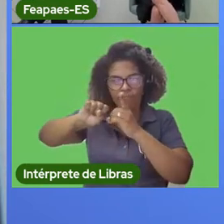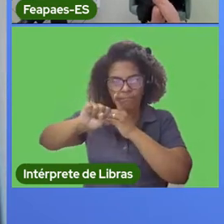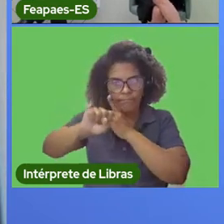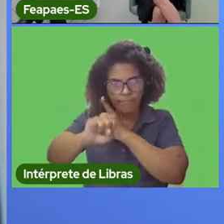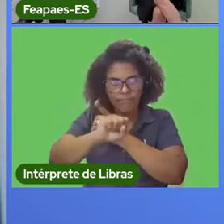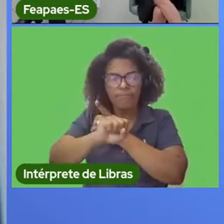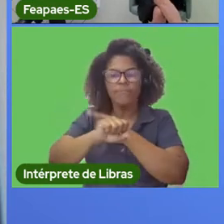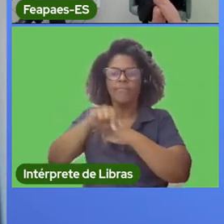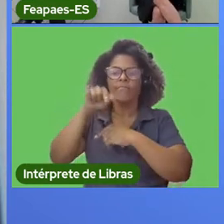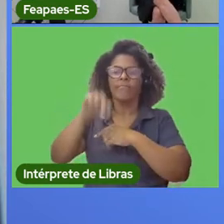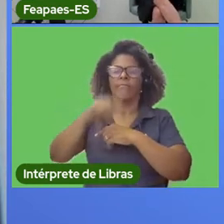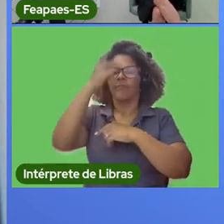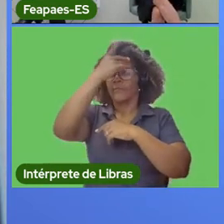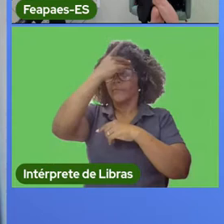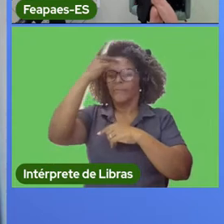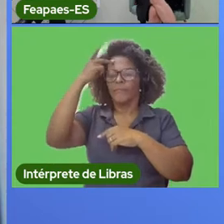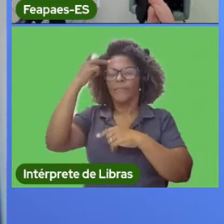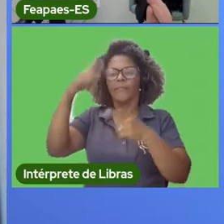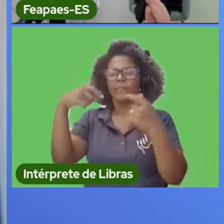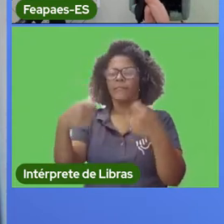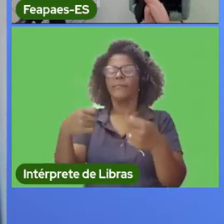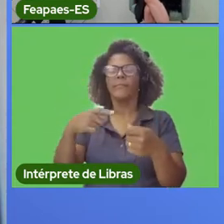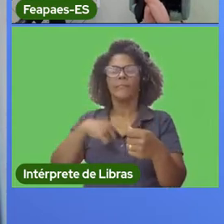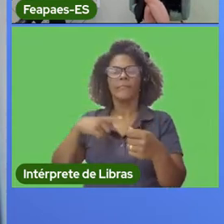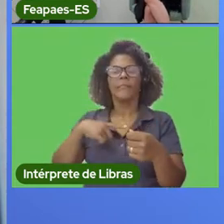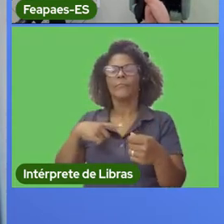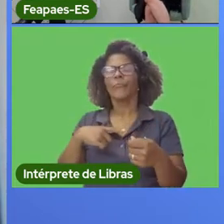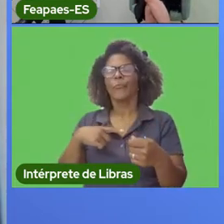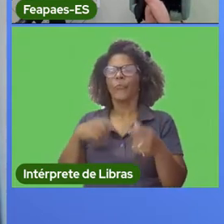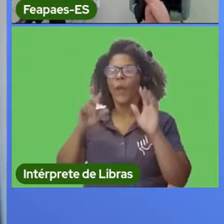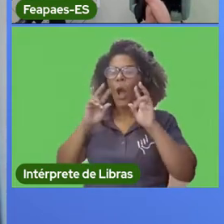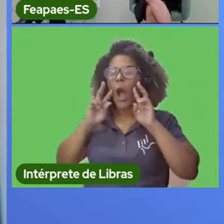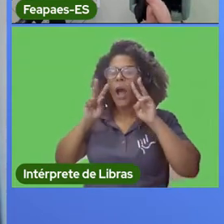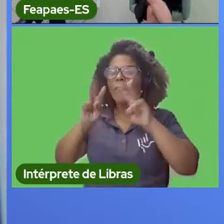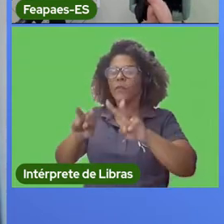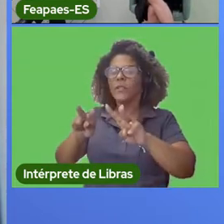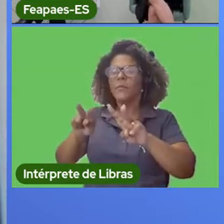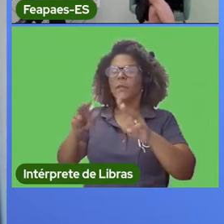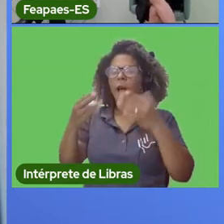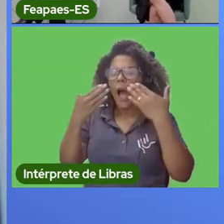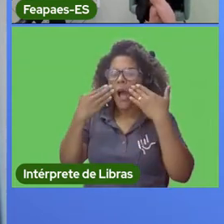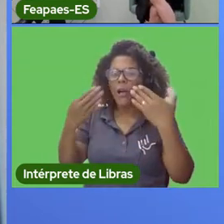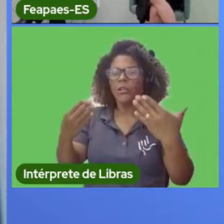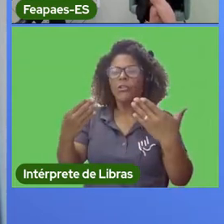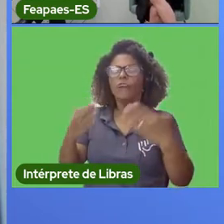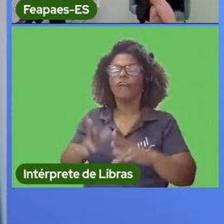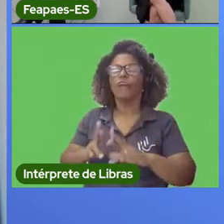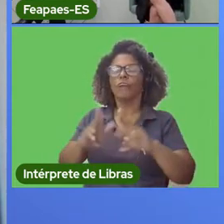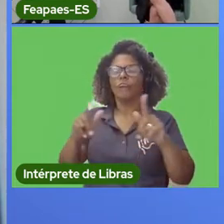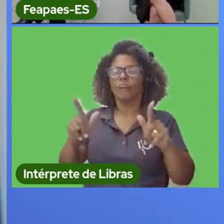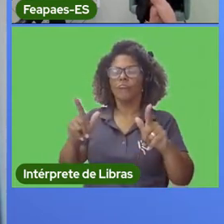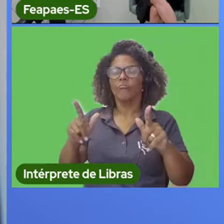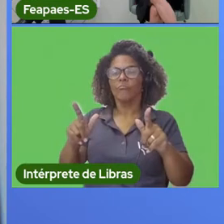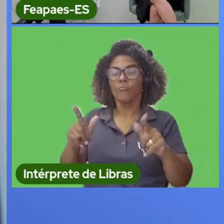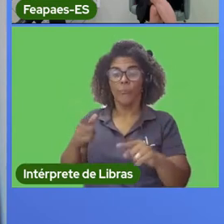essa pessoa terá um status de reconhecimento diferenciado, não só apenas pela